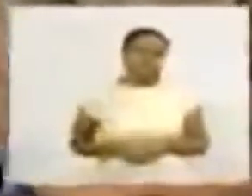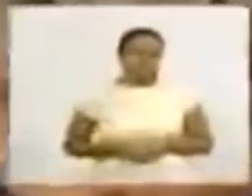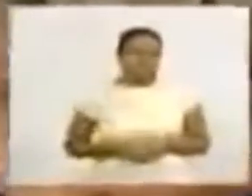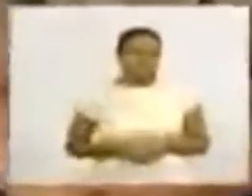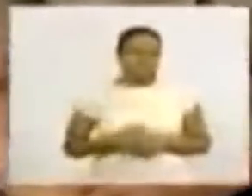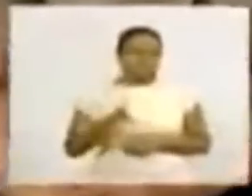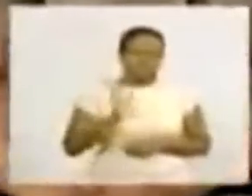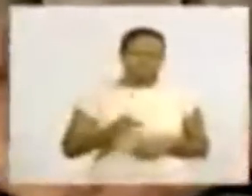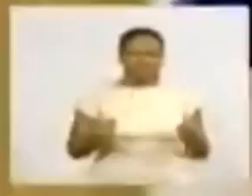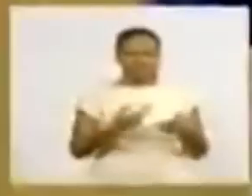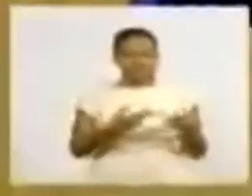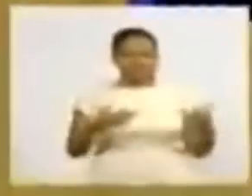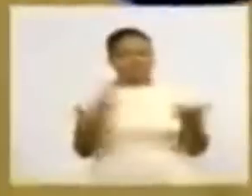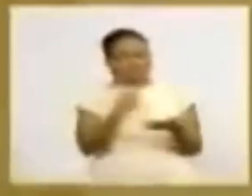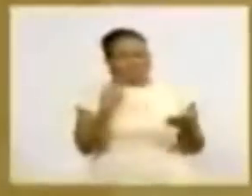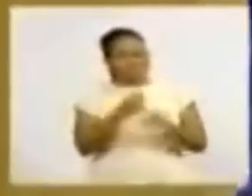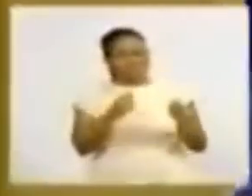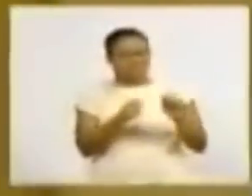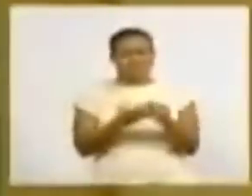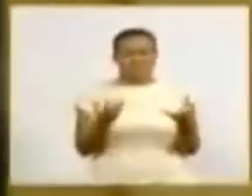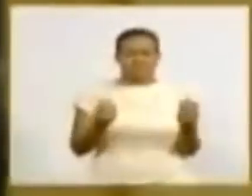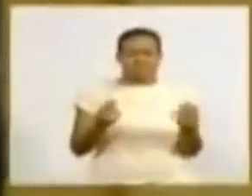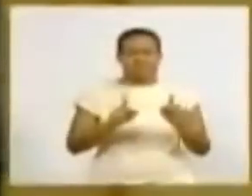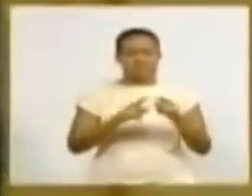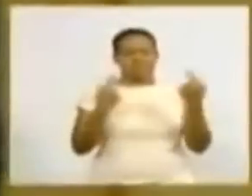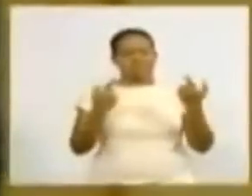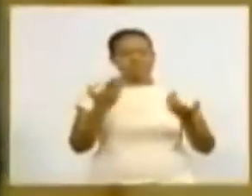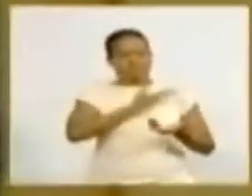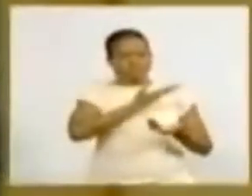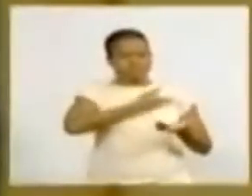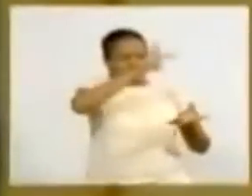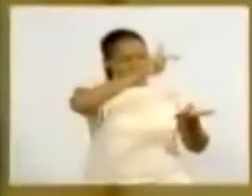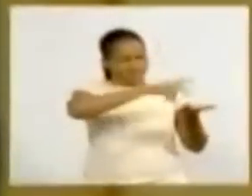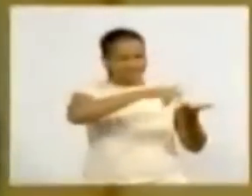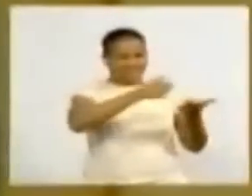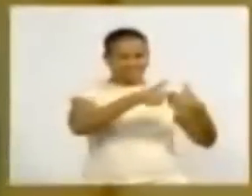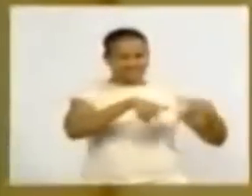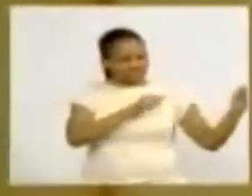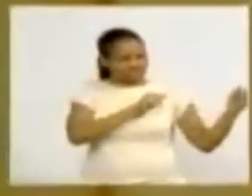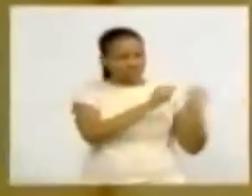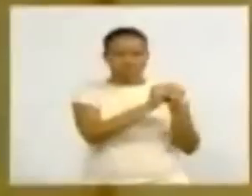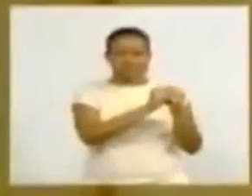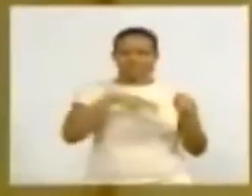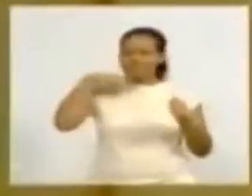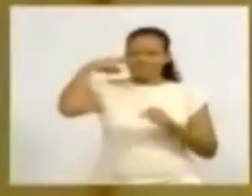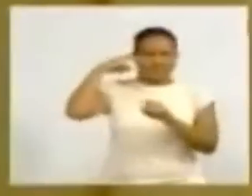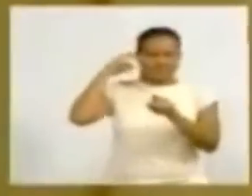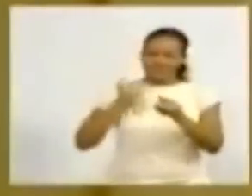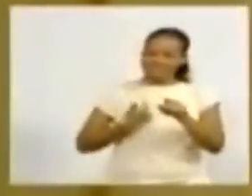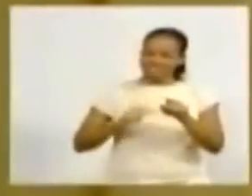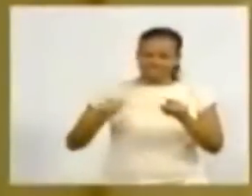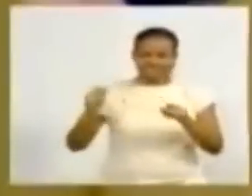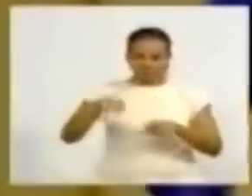Quantas vezes você já fez tudo errado, mas o verdadeiro amigo está lá, pronto para estar ao seu lado, não tem vergonha de